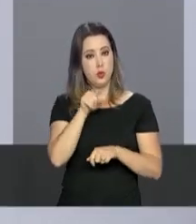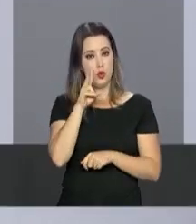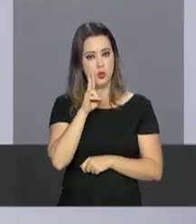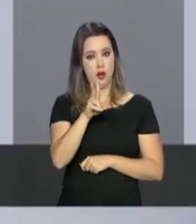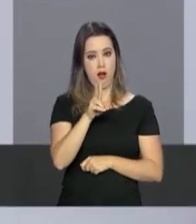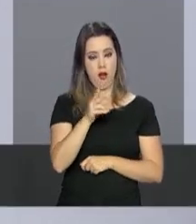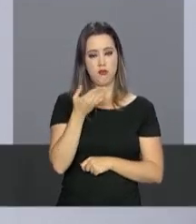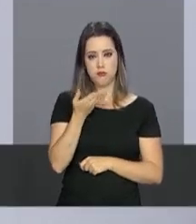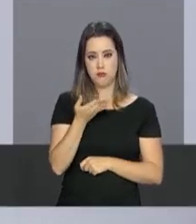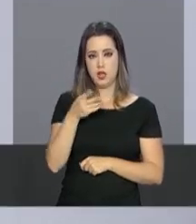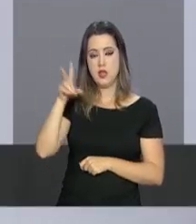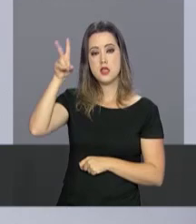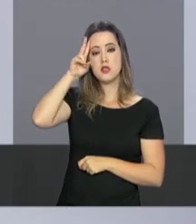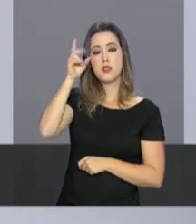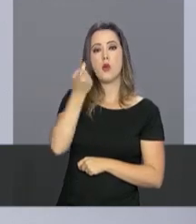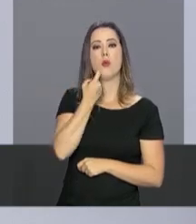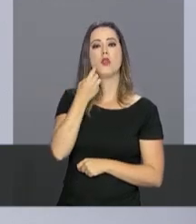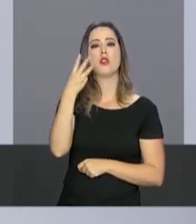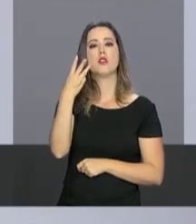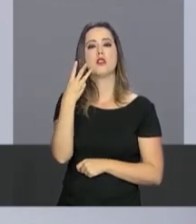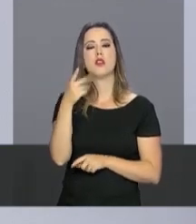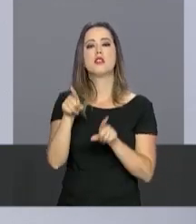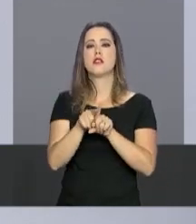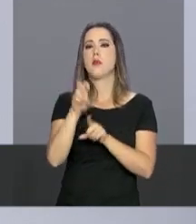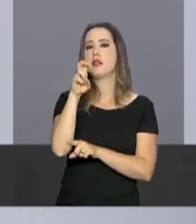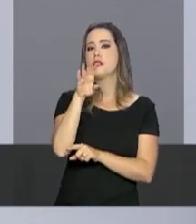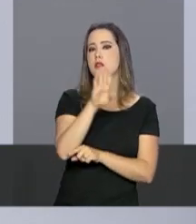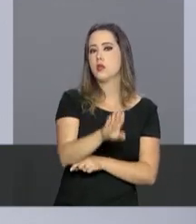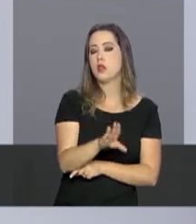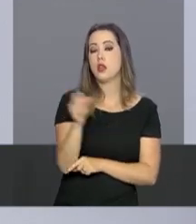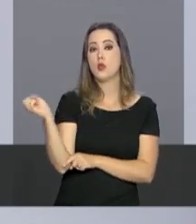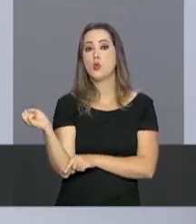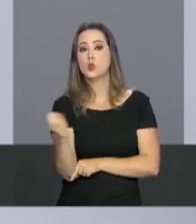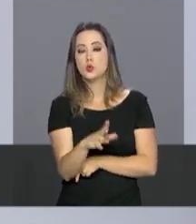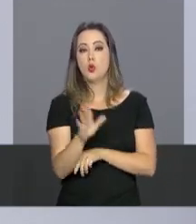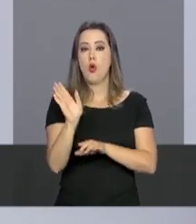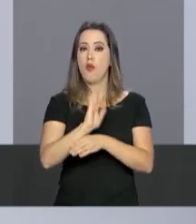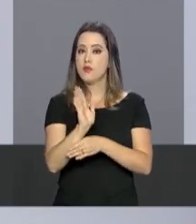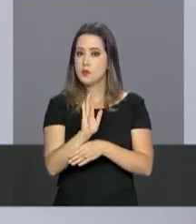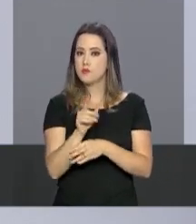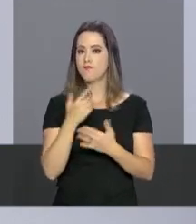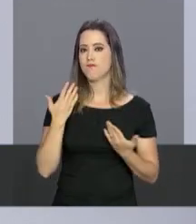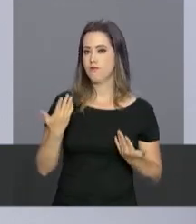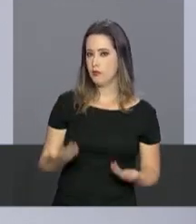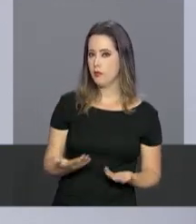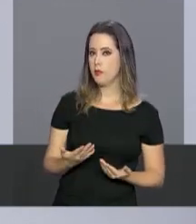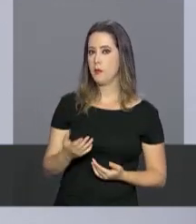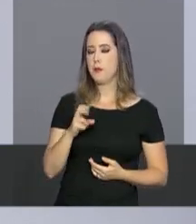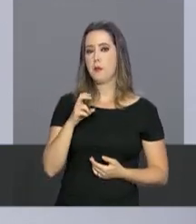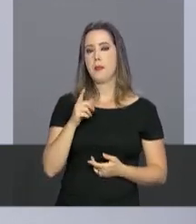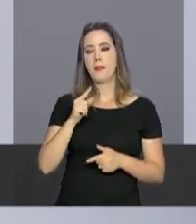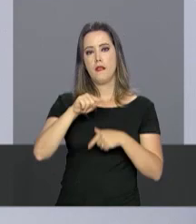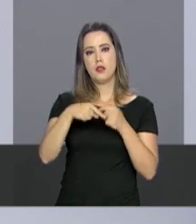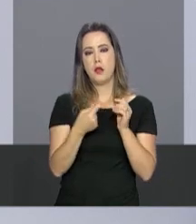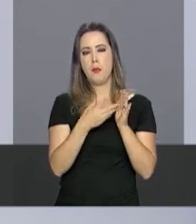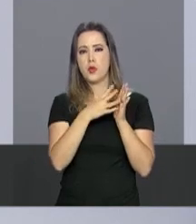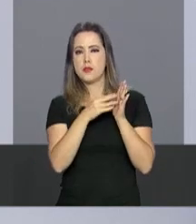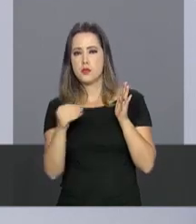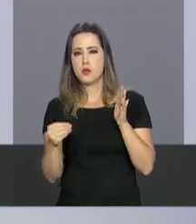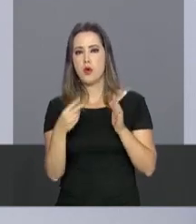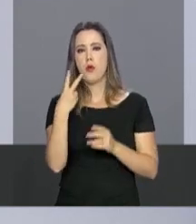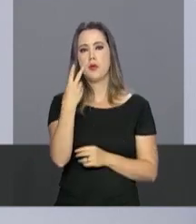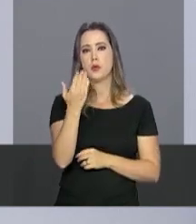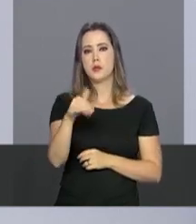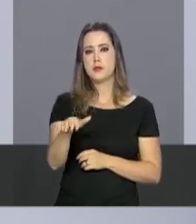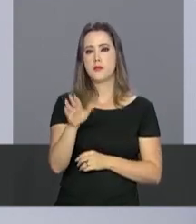de segunda a sexta às três e as cinco horas da tarde são exibidos os programas inéditos as reprises são as duas